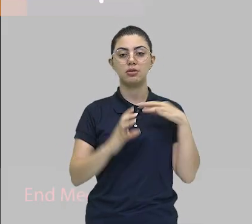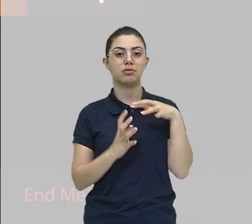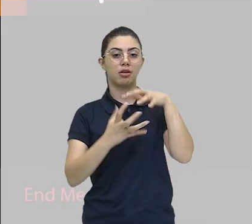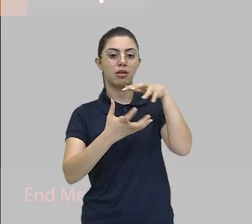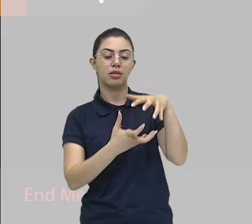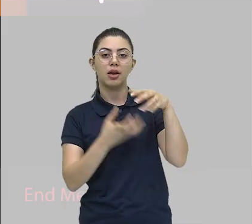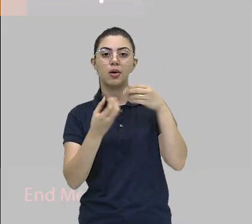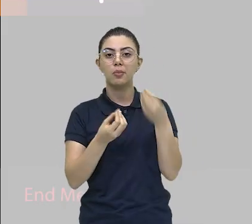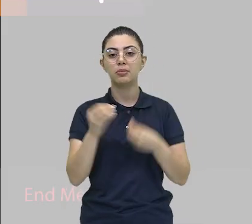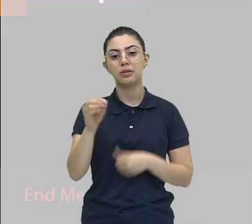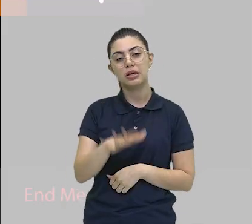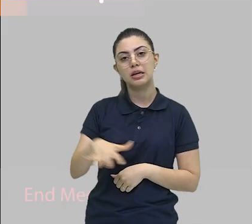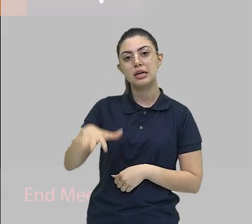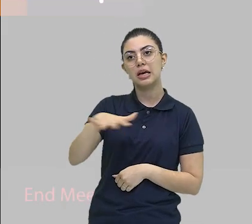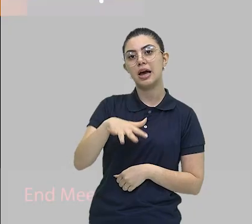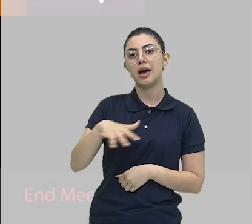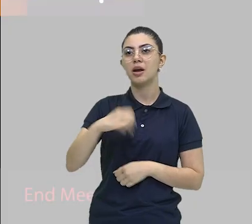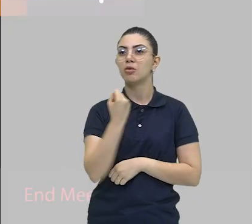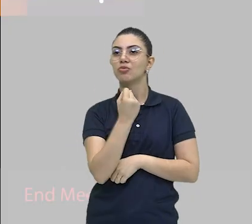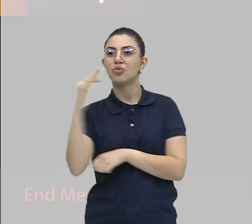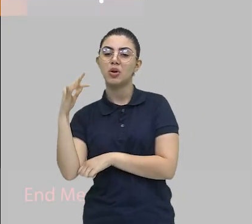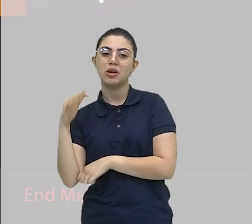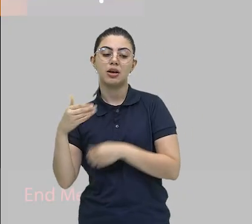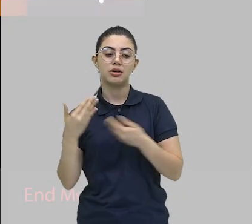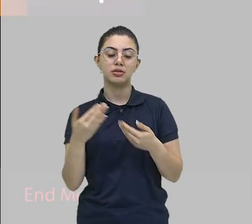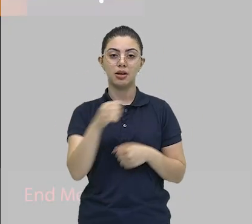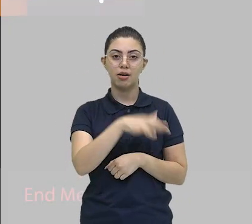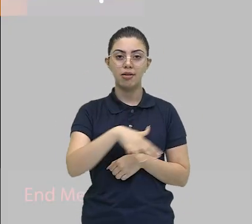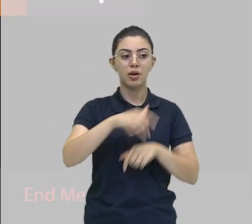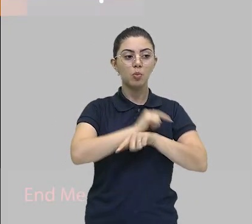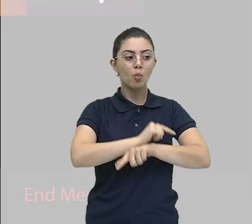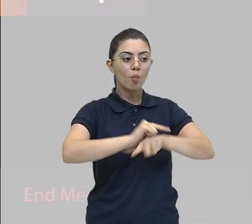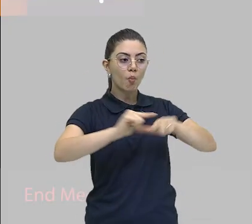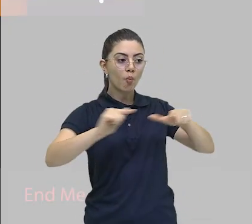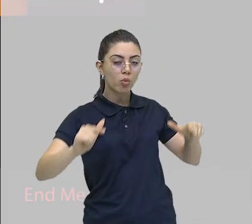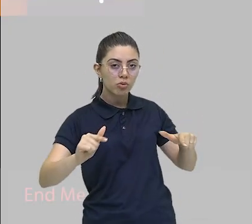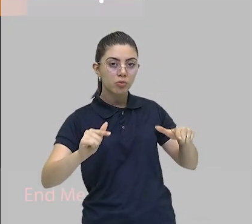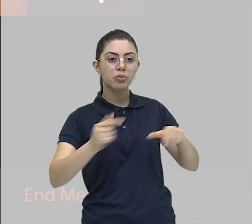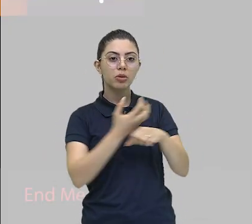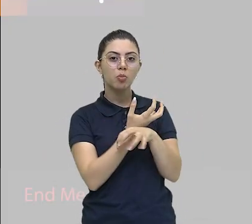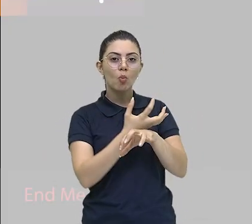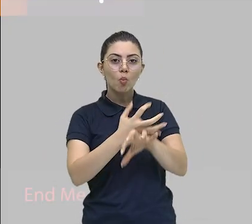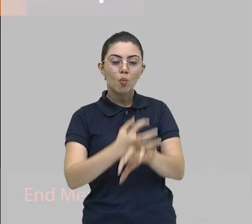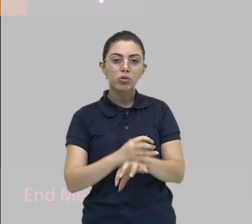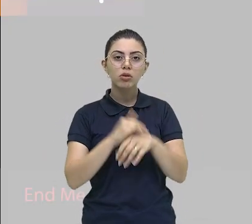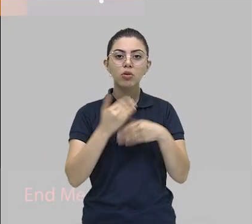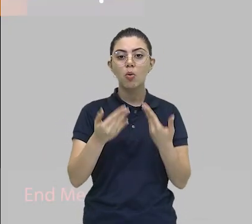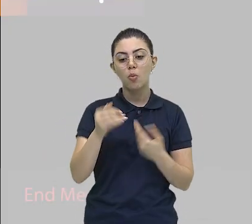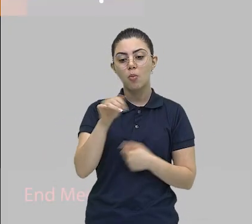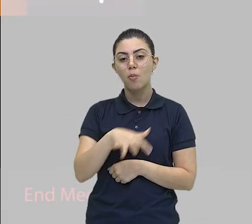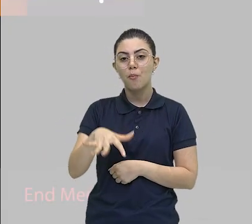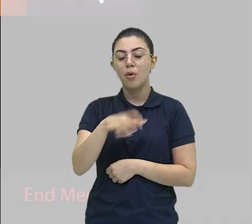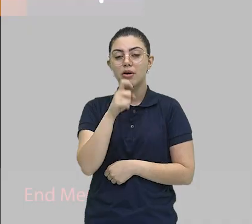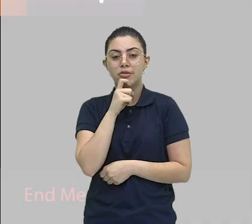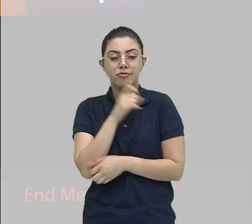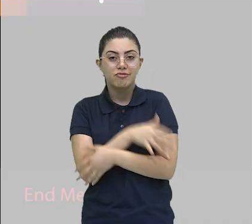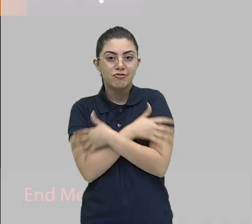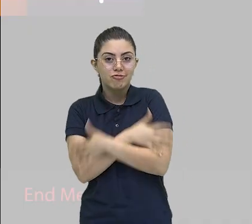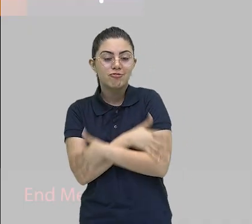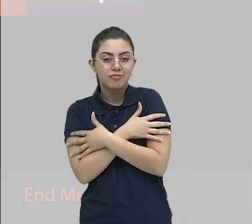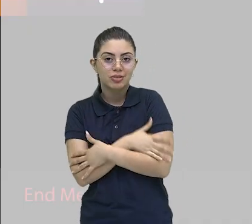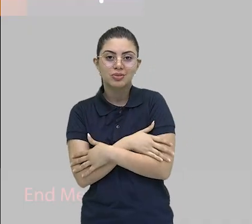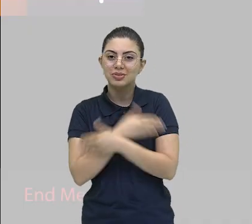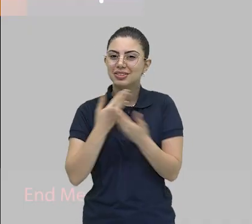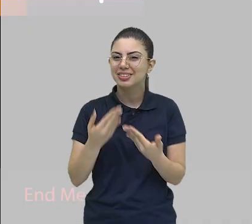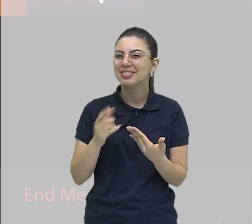áreas de florestas, áreas de desertos, as regiões polares e todos estes ambientes, né, estes